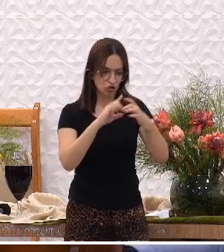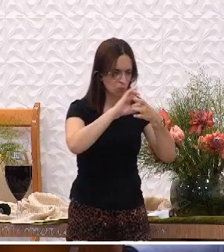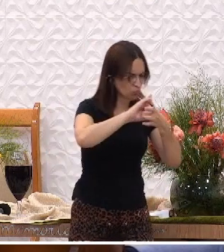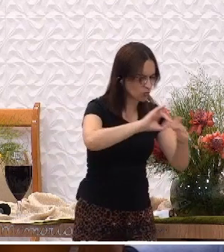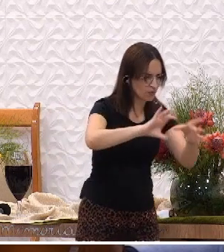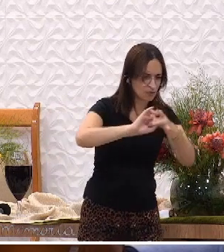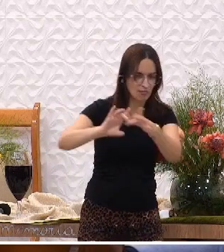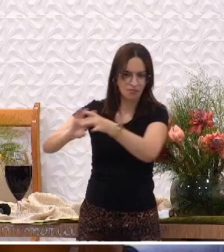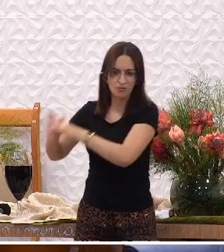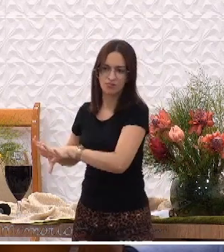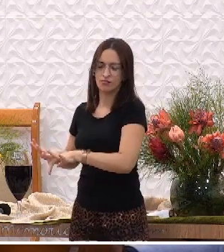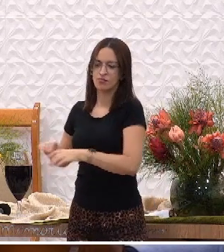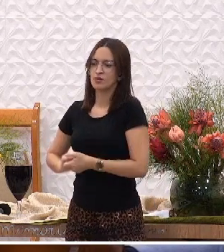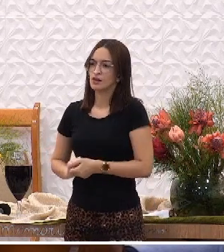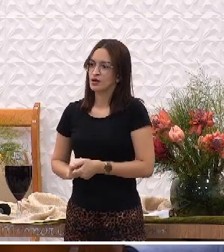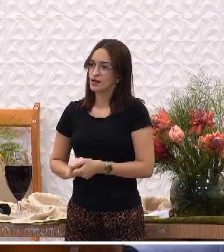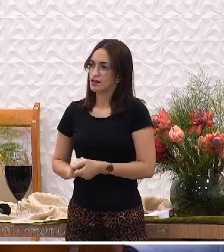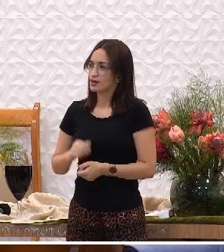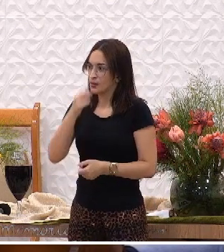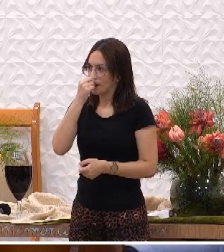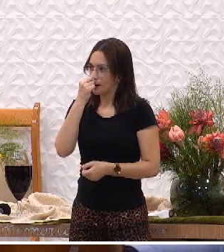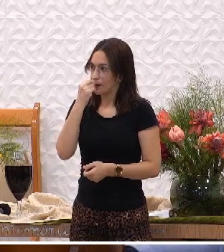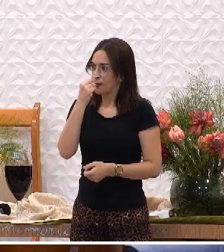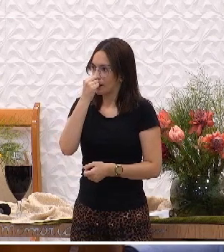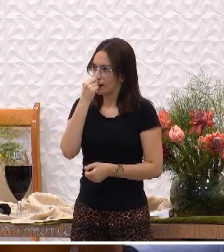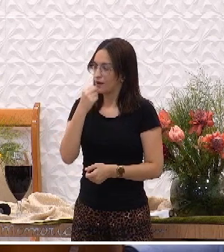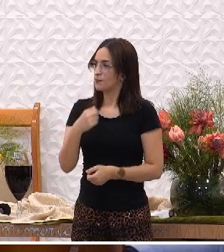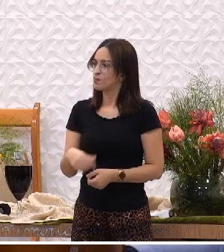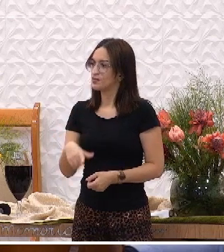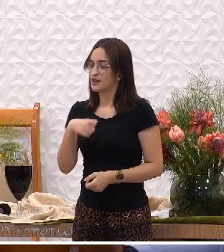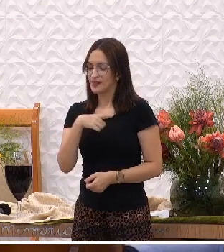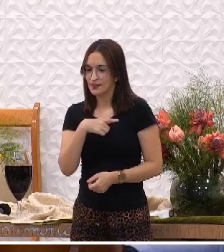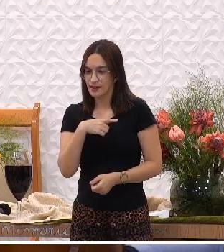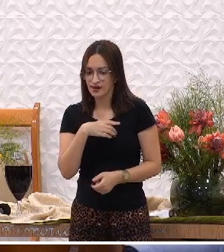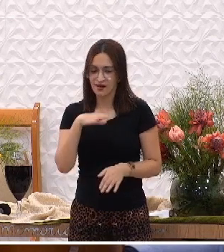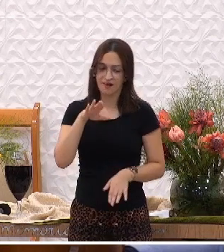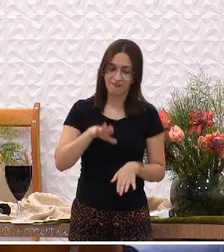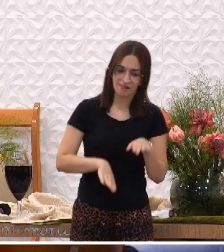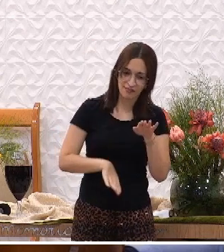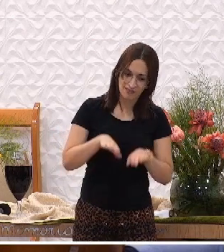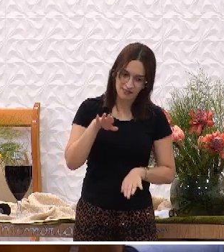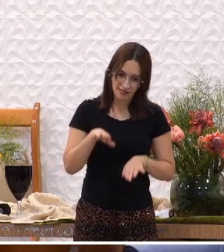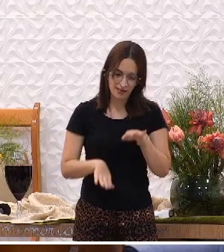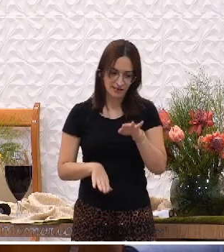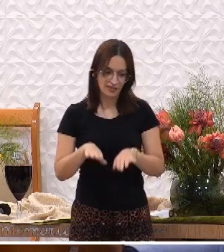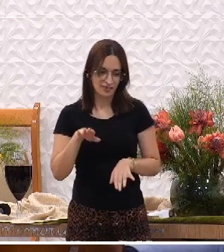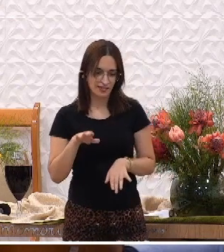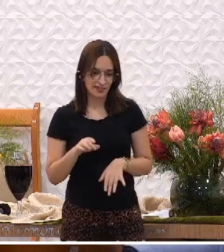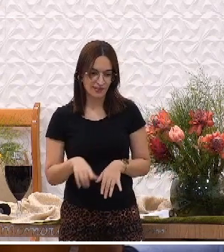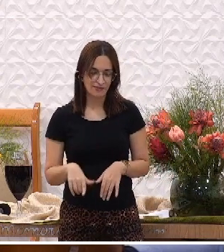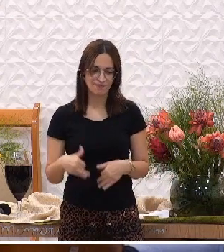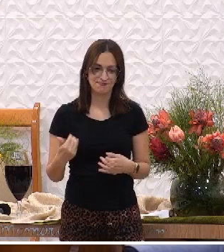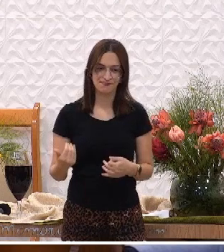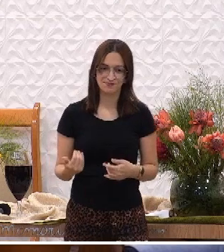essa independência, né, essa autonomia sem limites que eles têm, acaba que provoca uma certa arbitrariedade. E você não